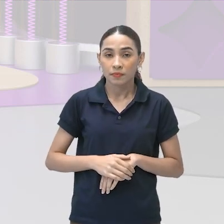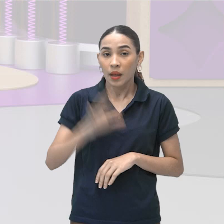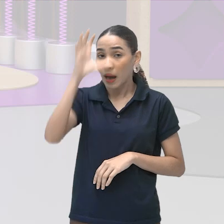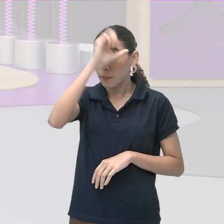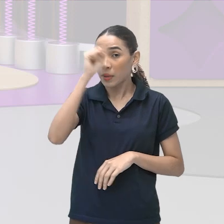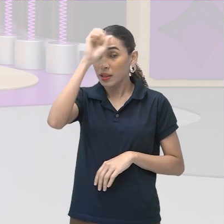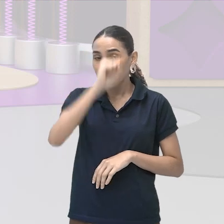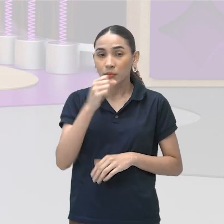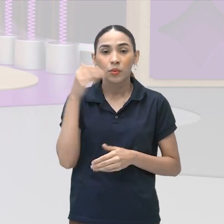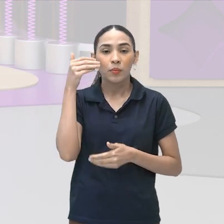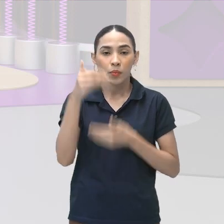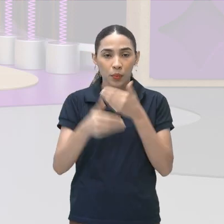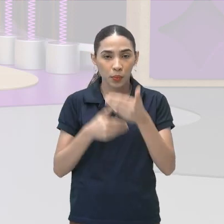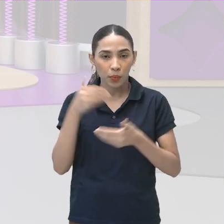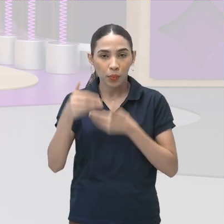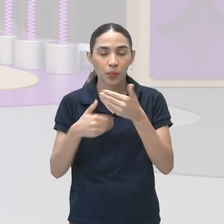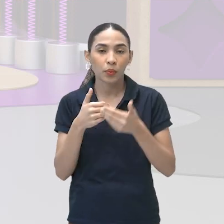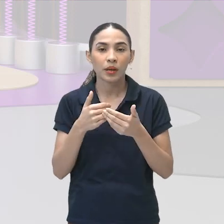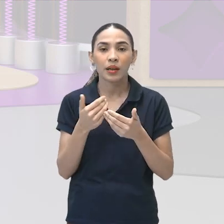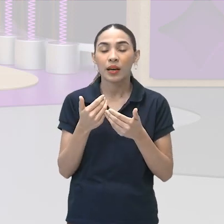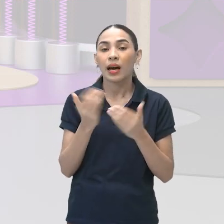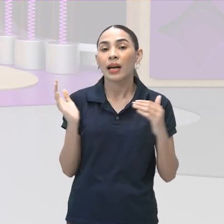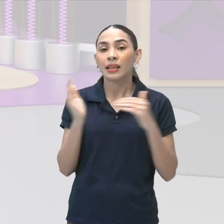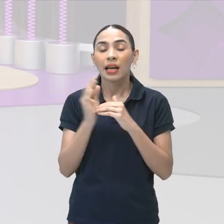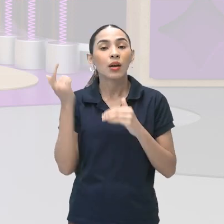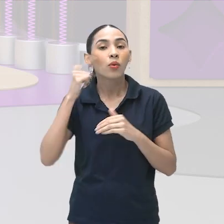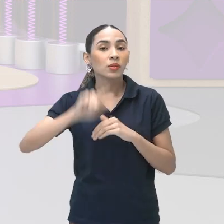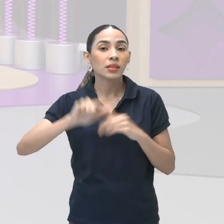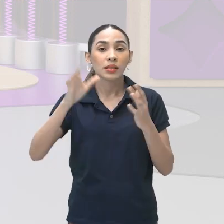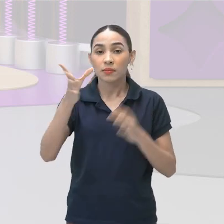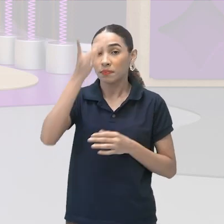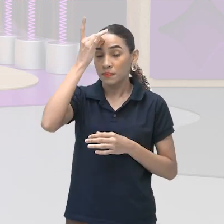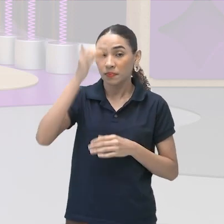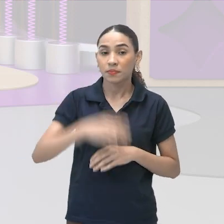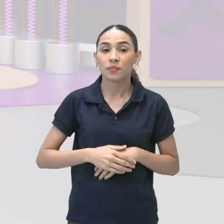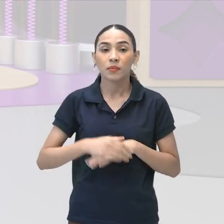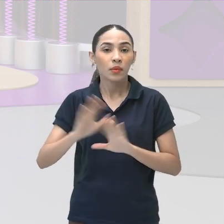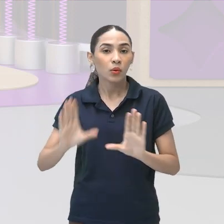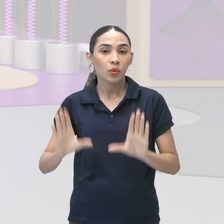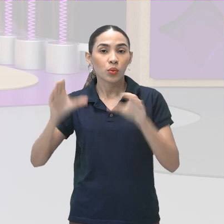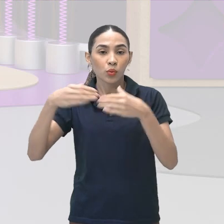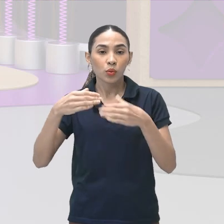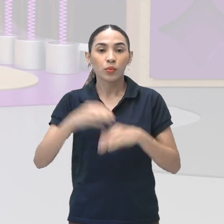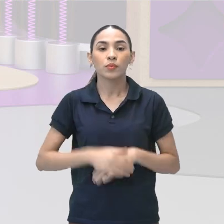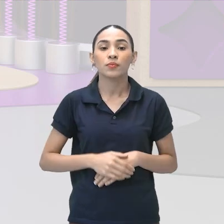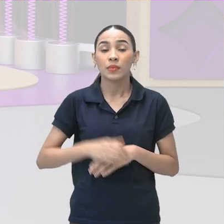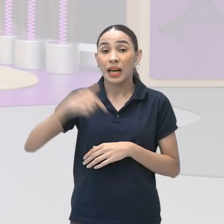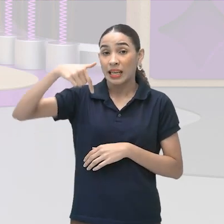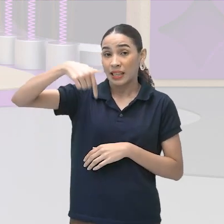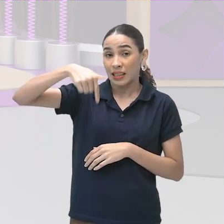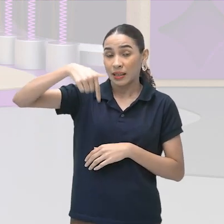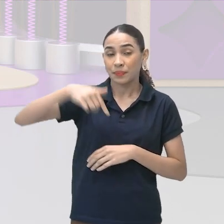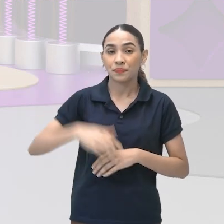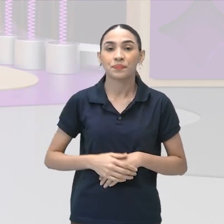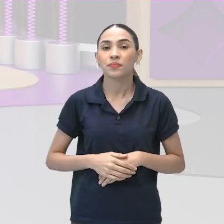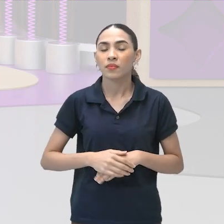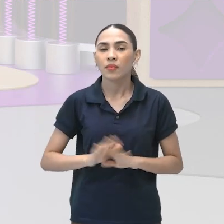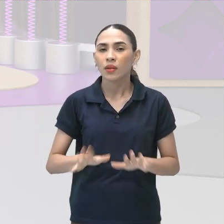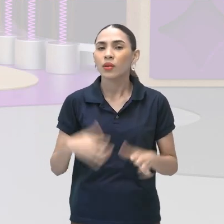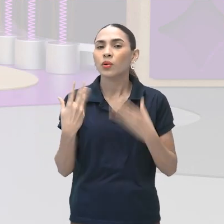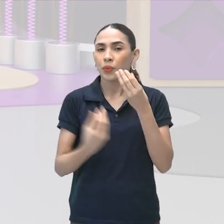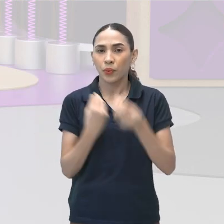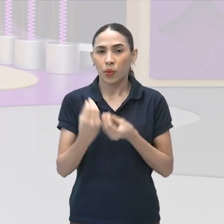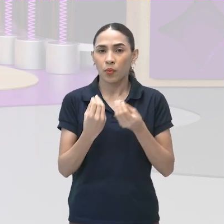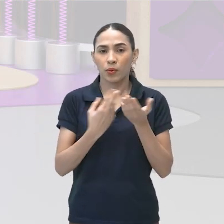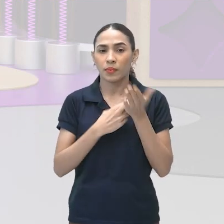vamos evoluindo, até chegar no conjunto dos números racionais, e que é